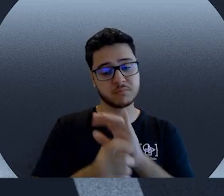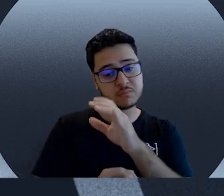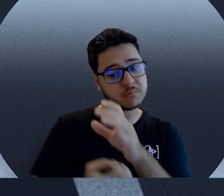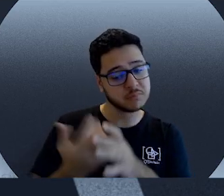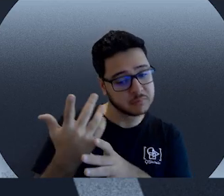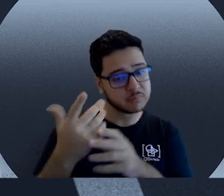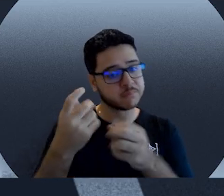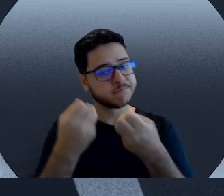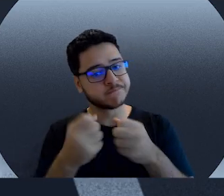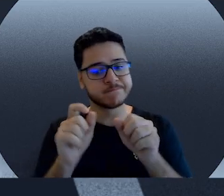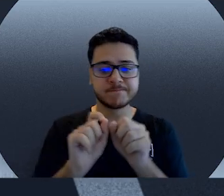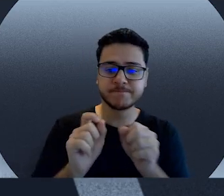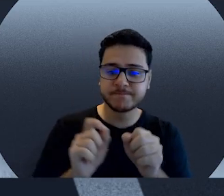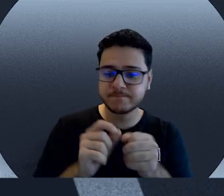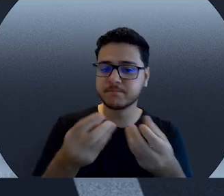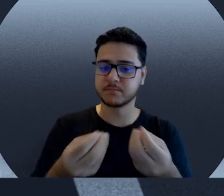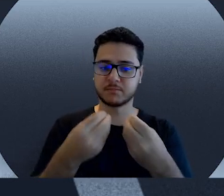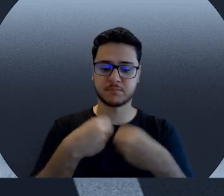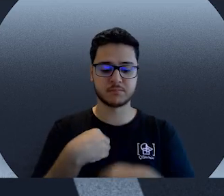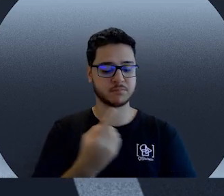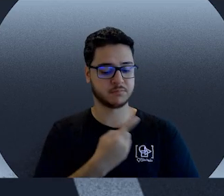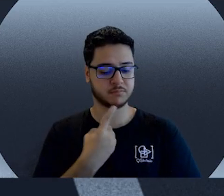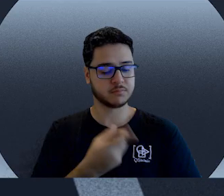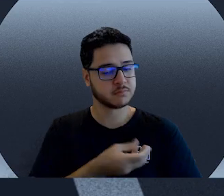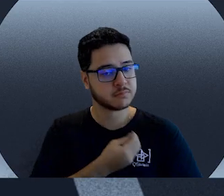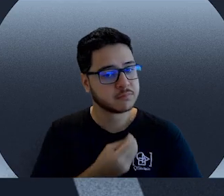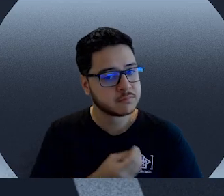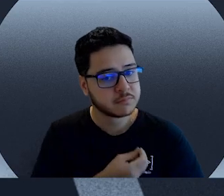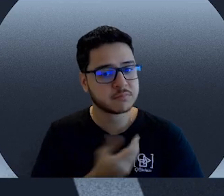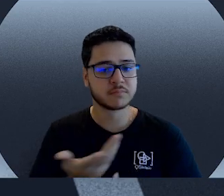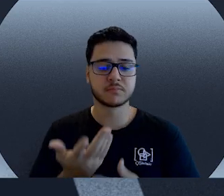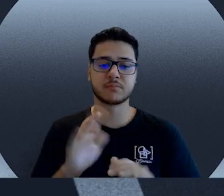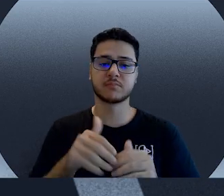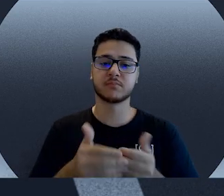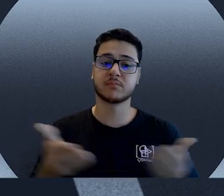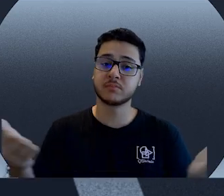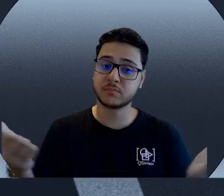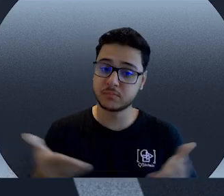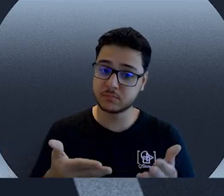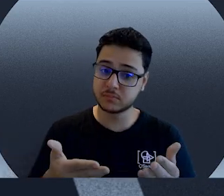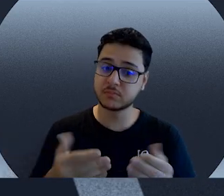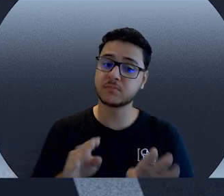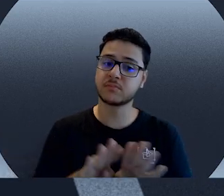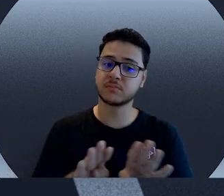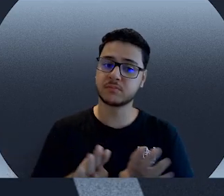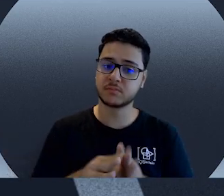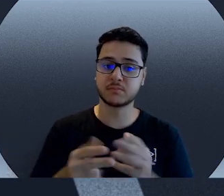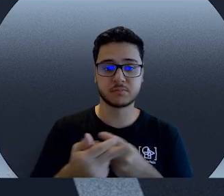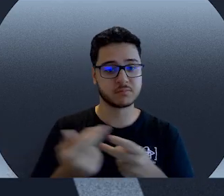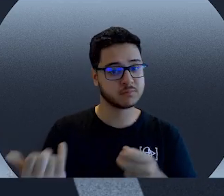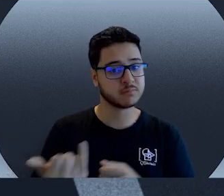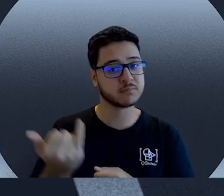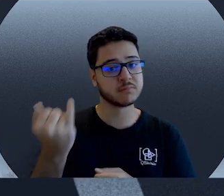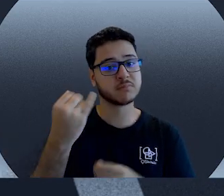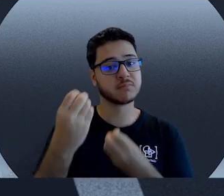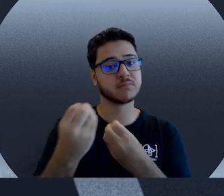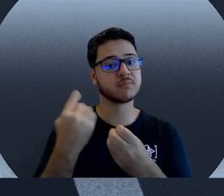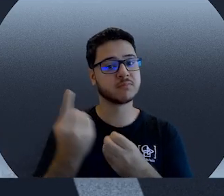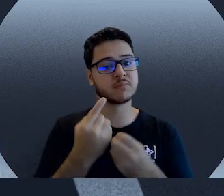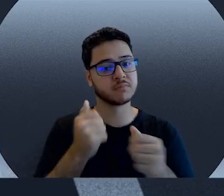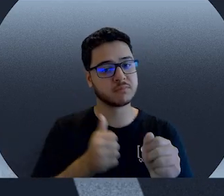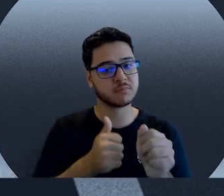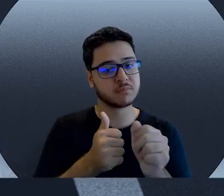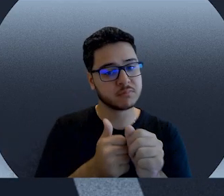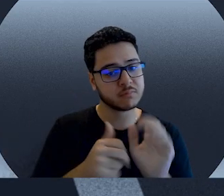pode nos agregar, pode trazer para a nossa vida. E agora o importante, né? Como podemos aproximar os